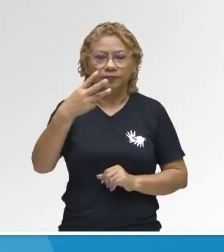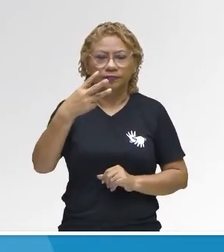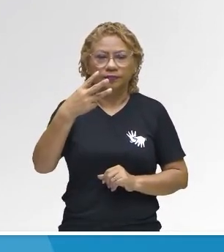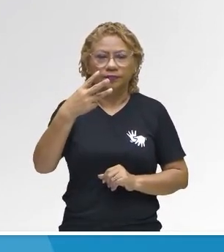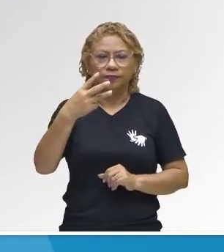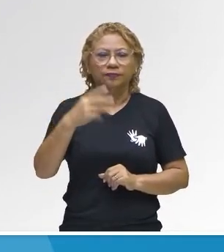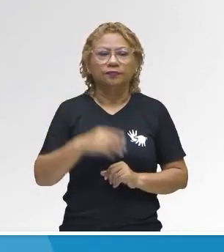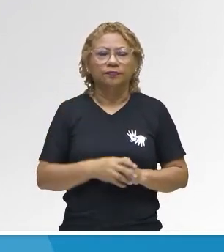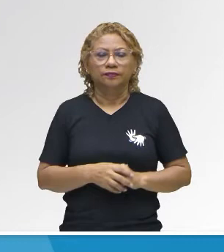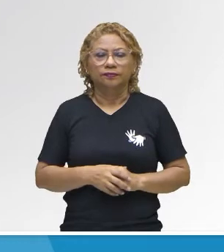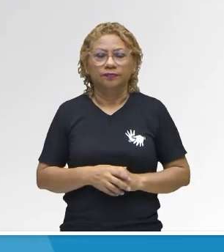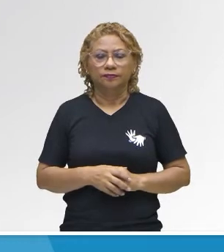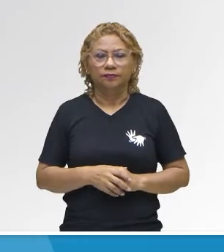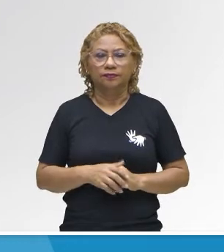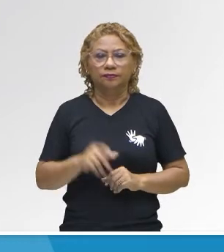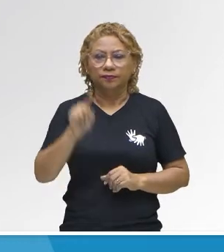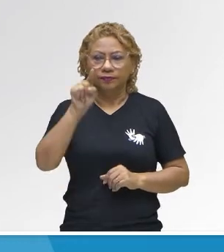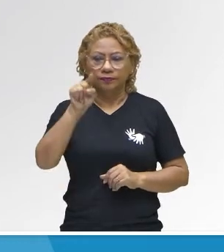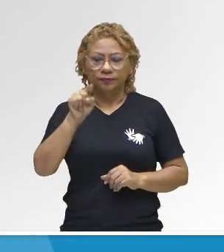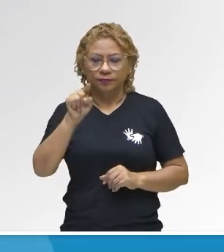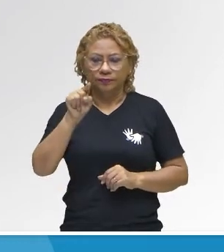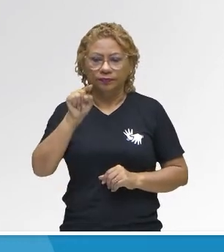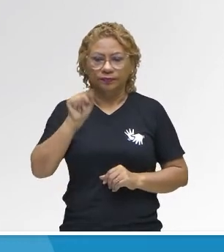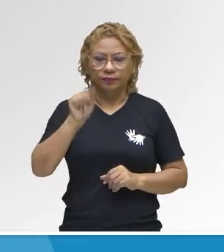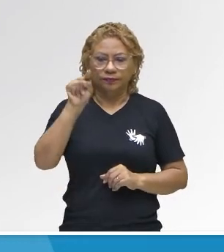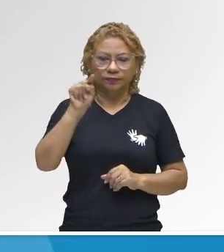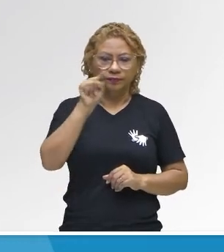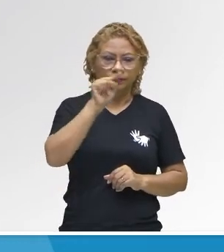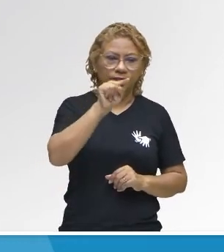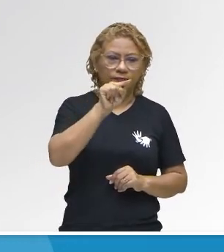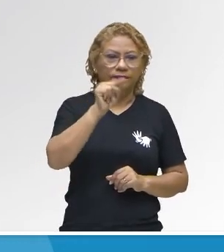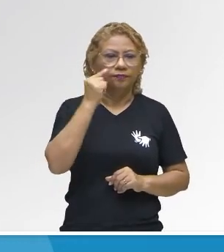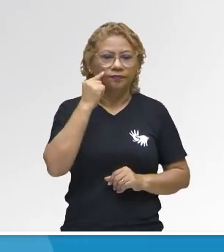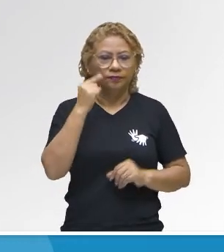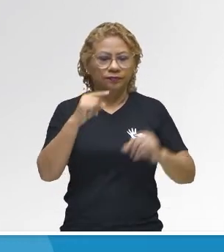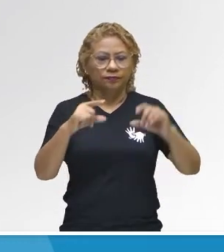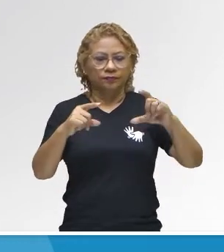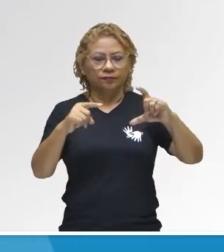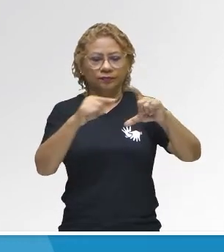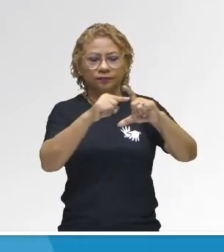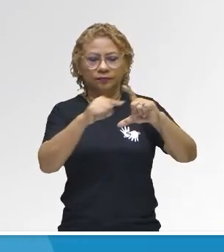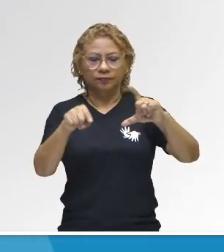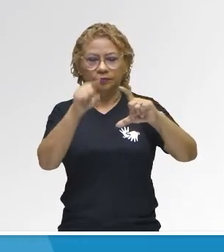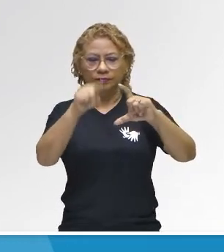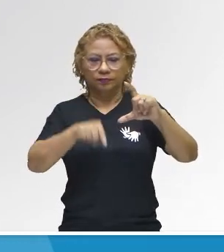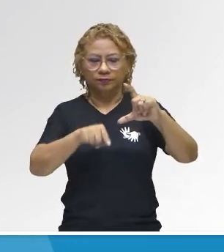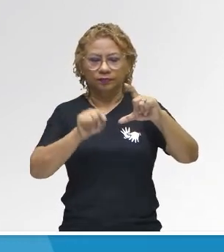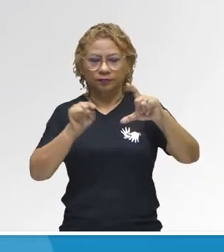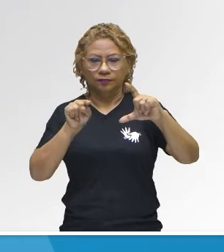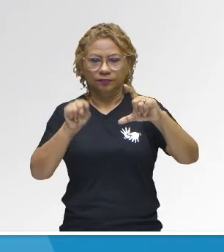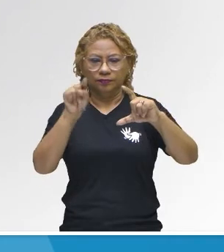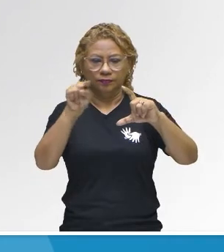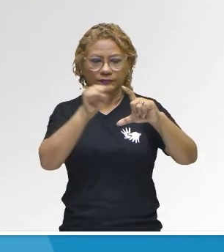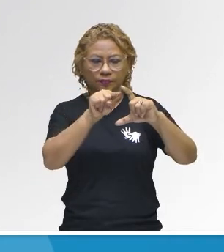terceiro quadrante, se a gente pegar, por exemplo, este ângulo aqui de 240 graus.